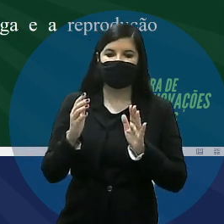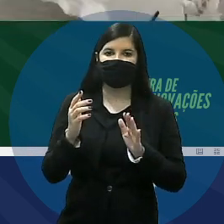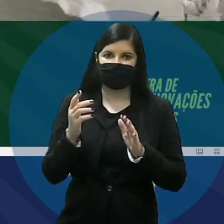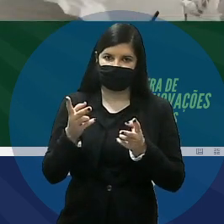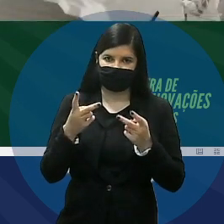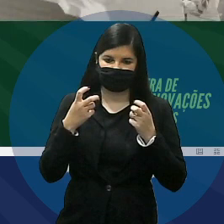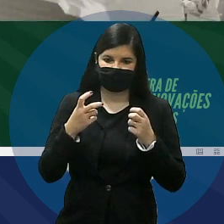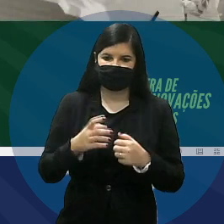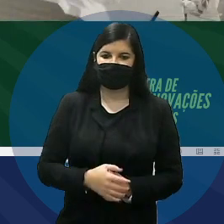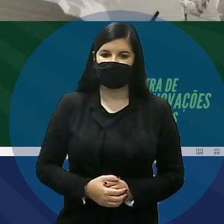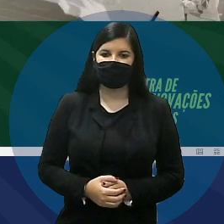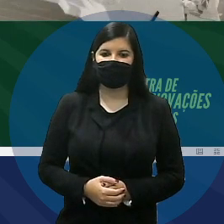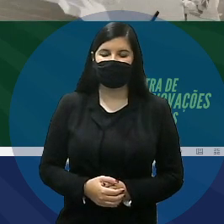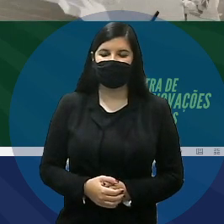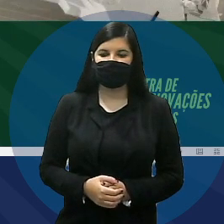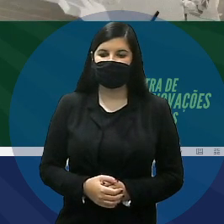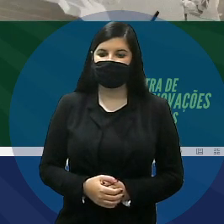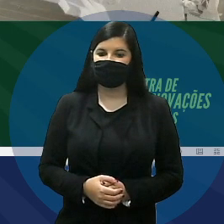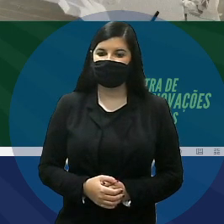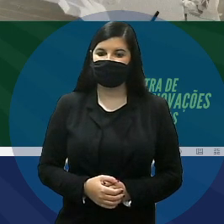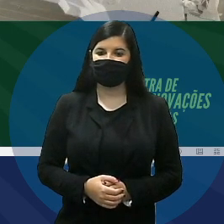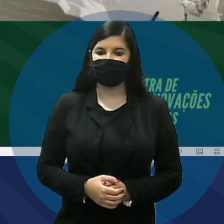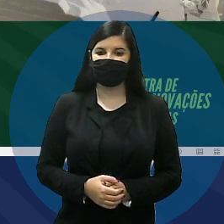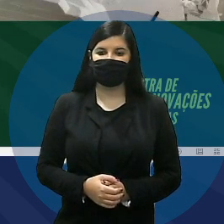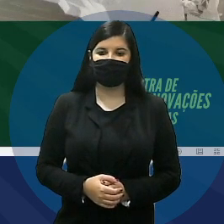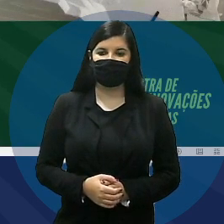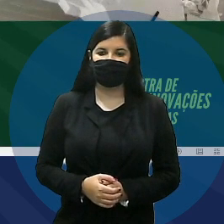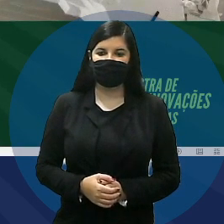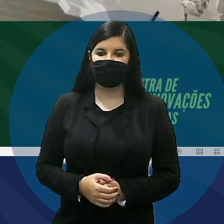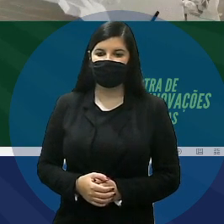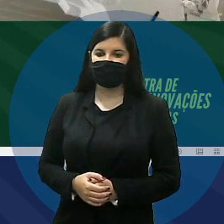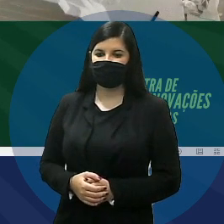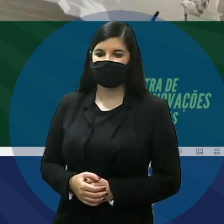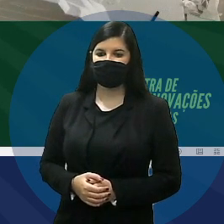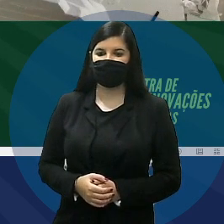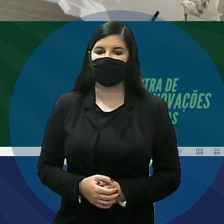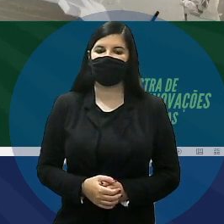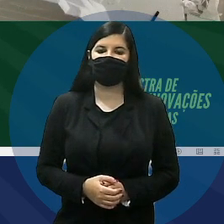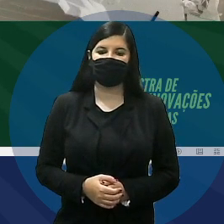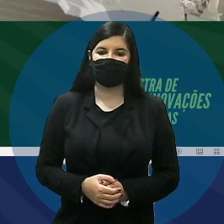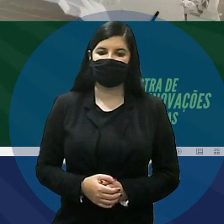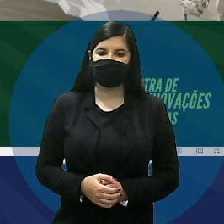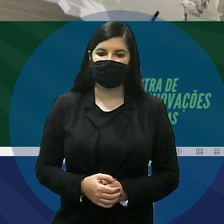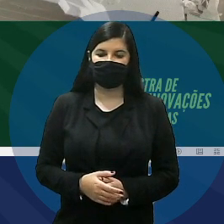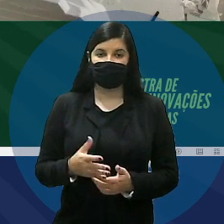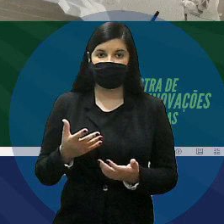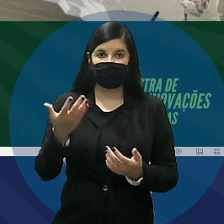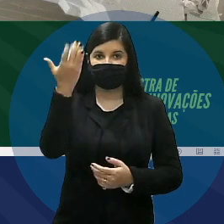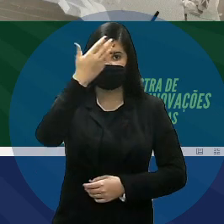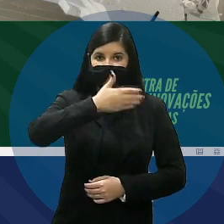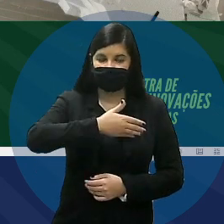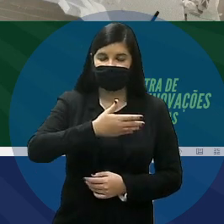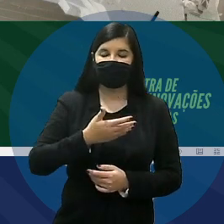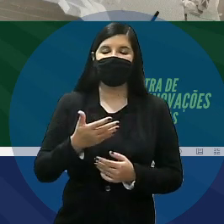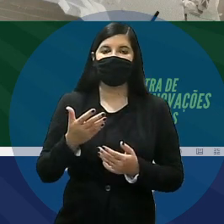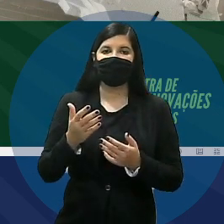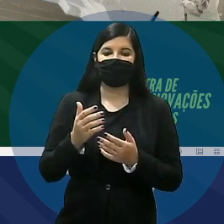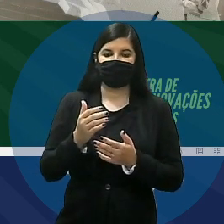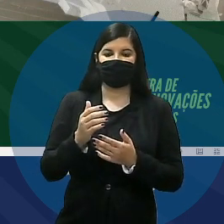favor. E aí, nas nossas evidências, algumas